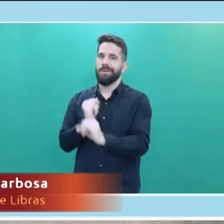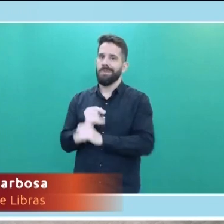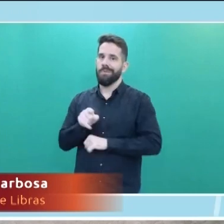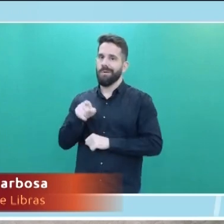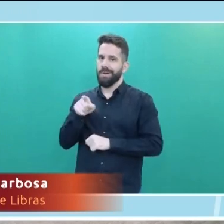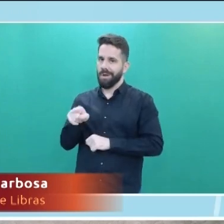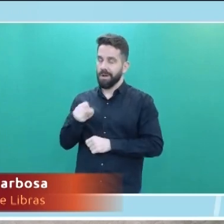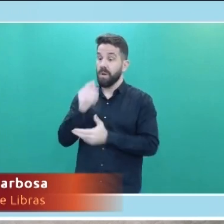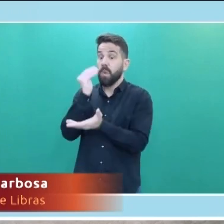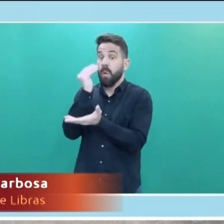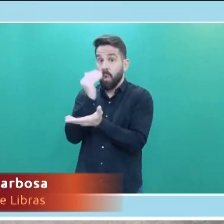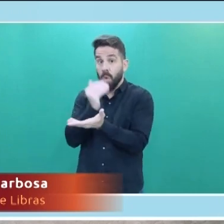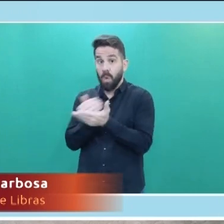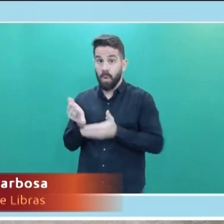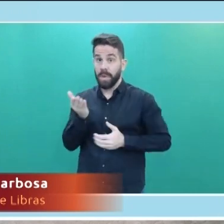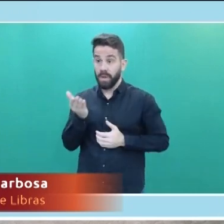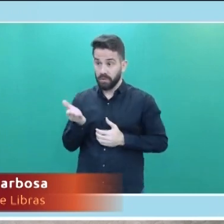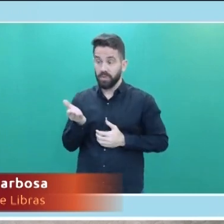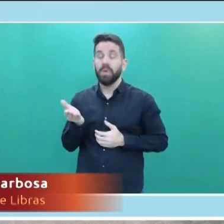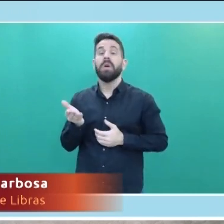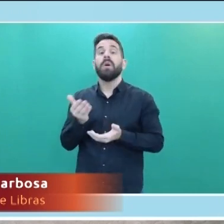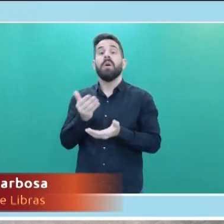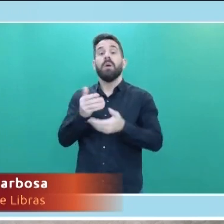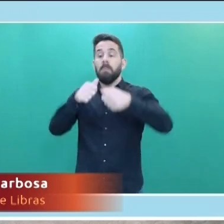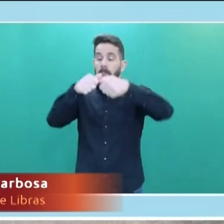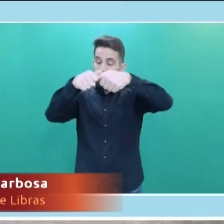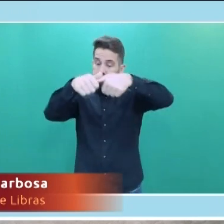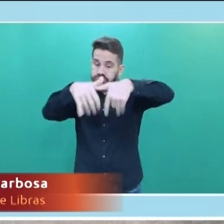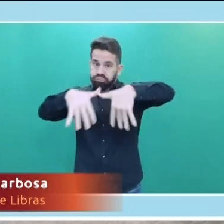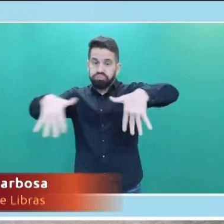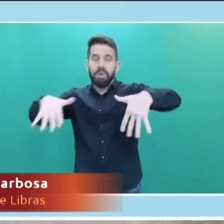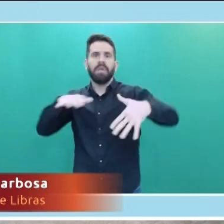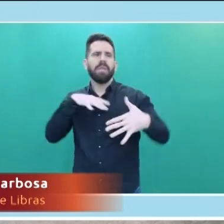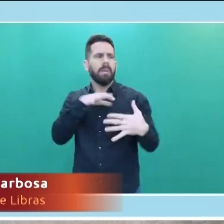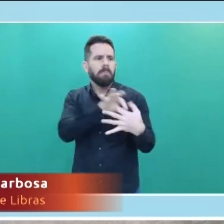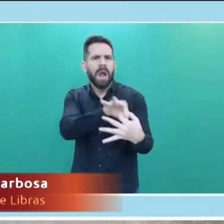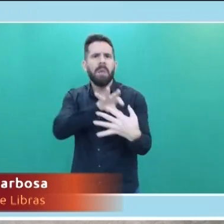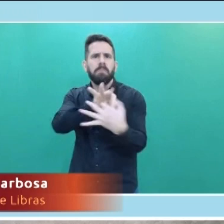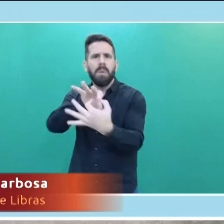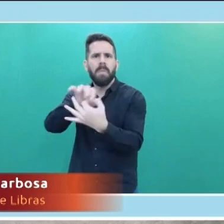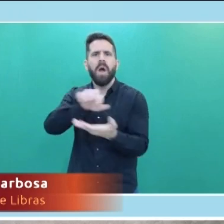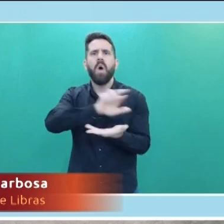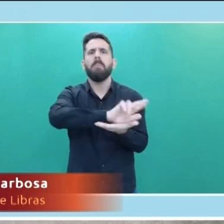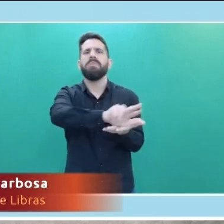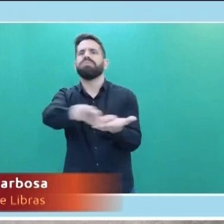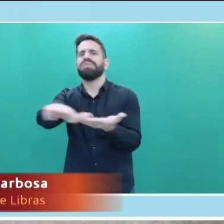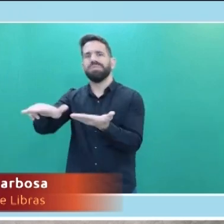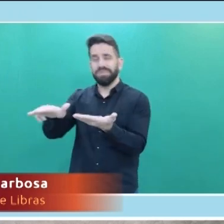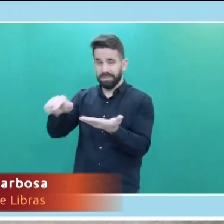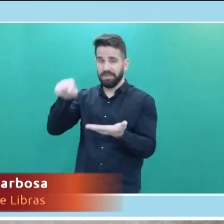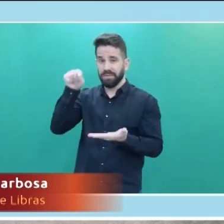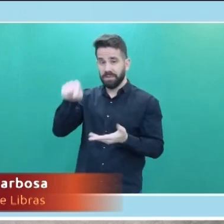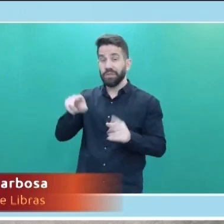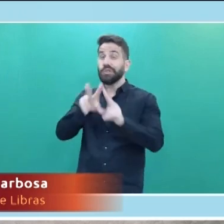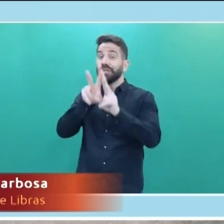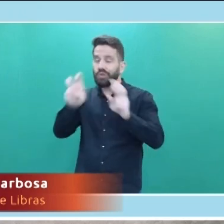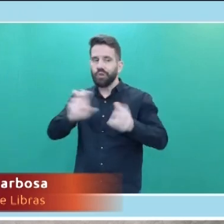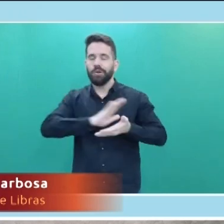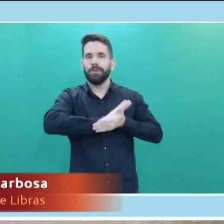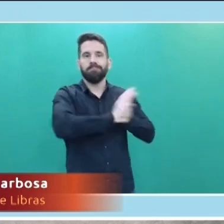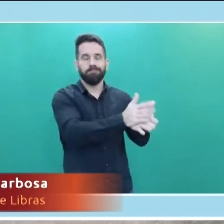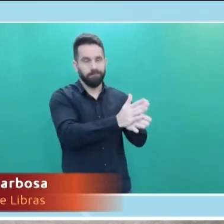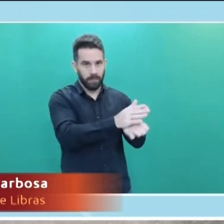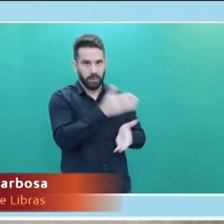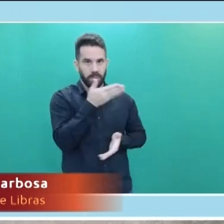foi criando novas subculturas e subcorrentes dentro de um ecossistema mais amplo de misoginia.